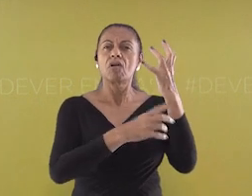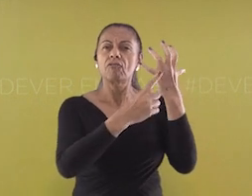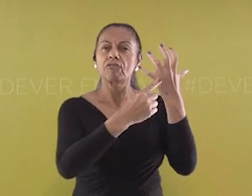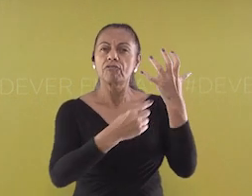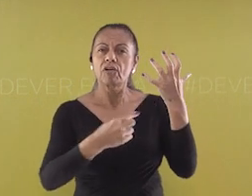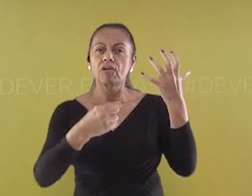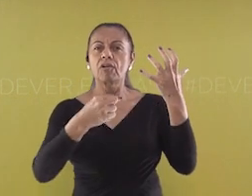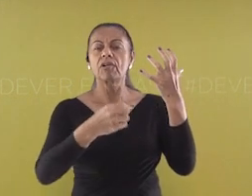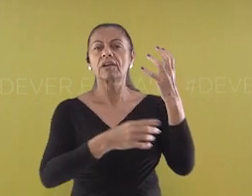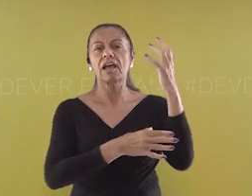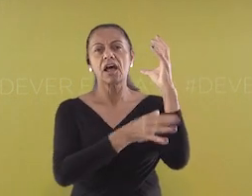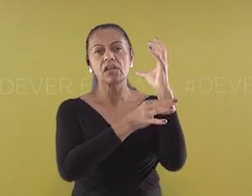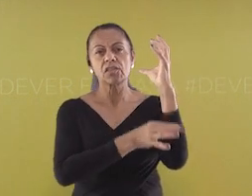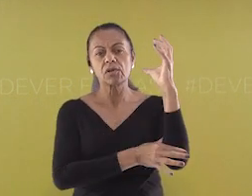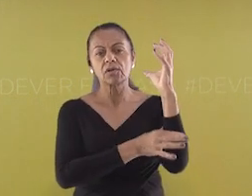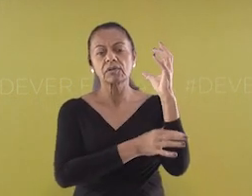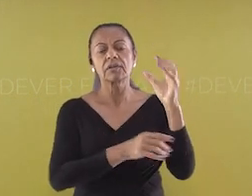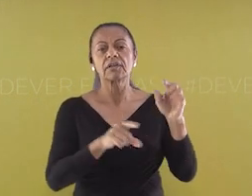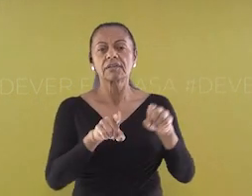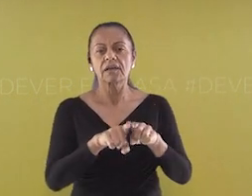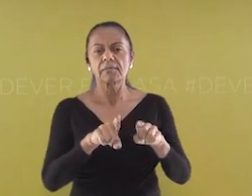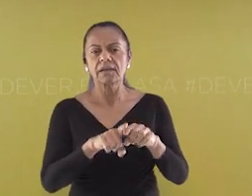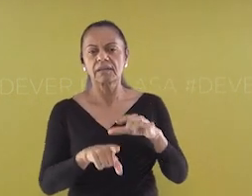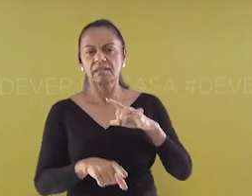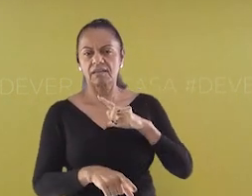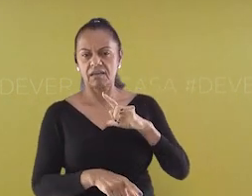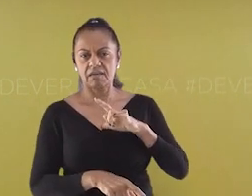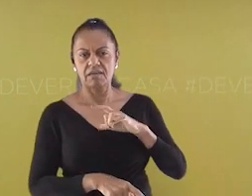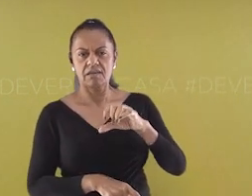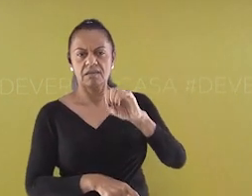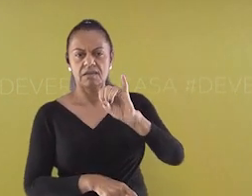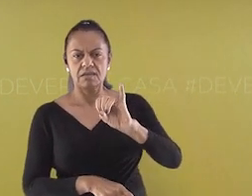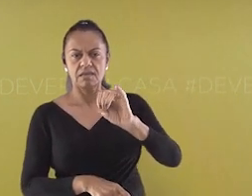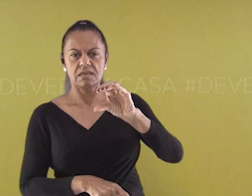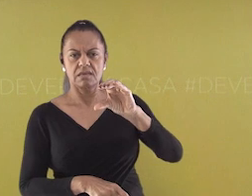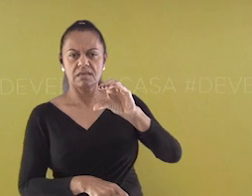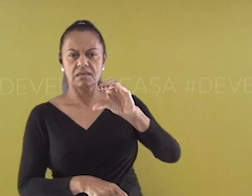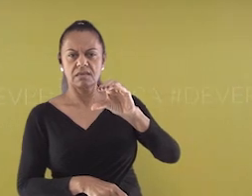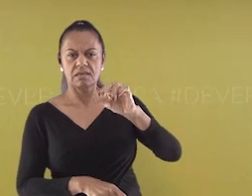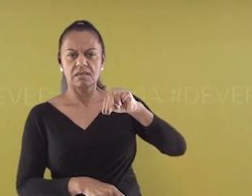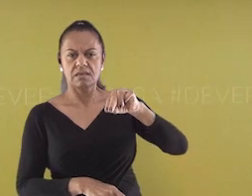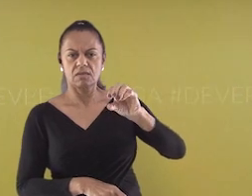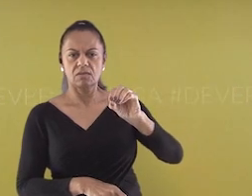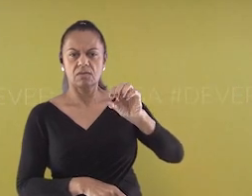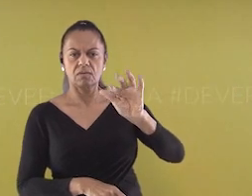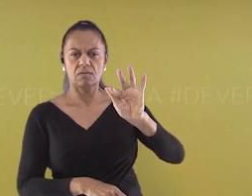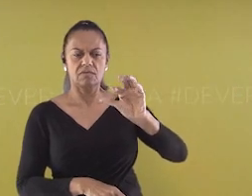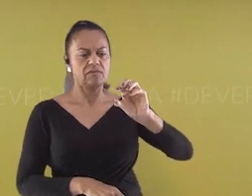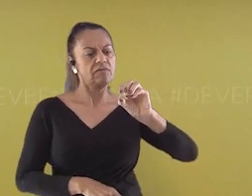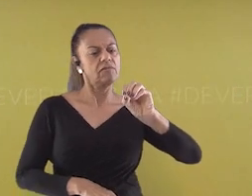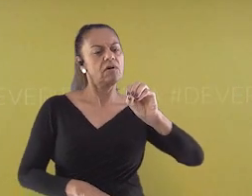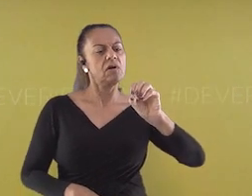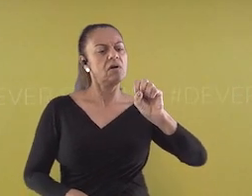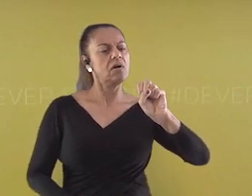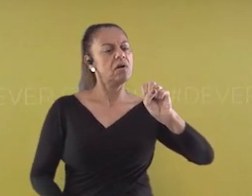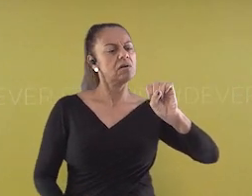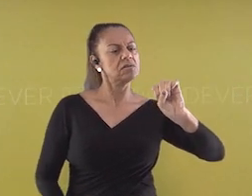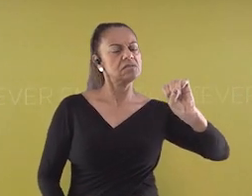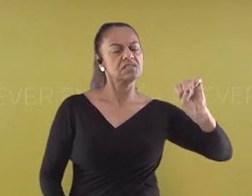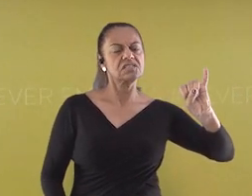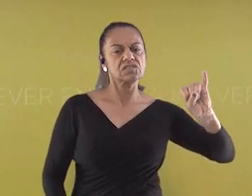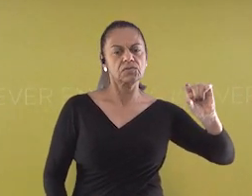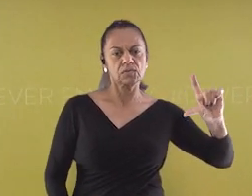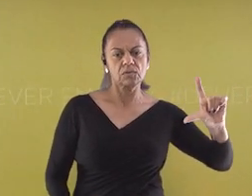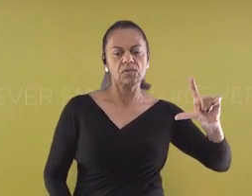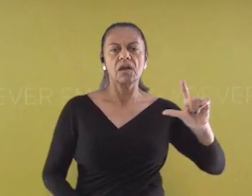folhas, troncos, entre outros. E existe também o iquinofóssil. São fósseis que identificam